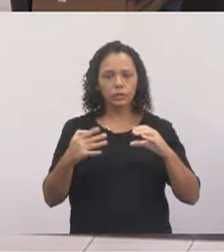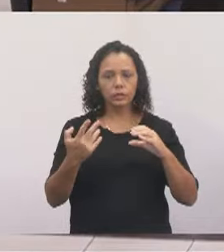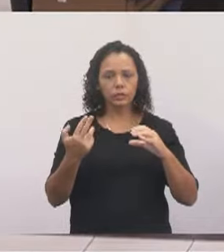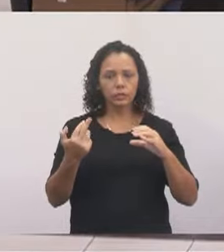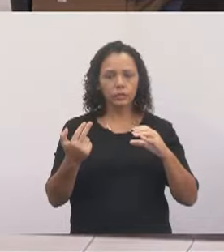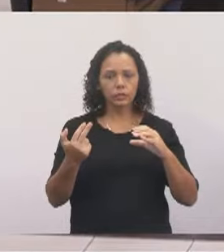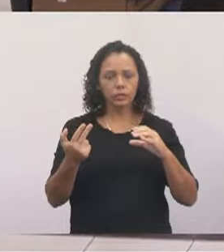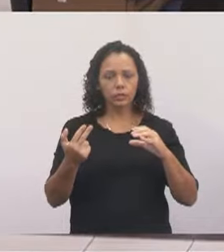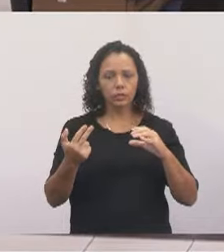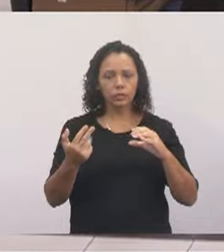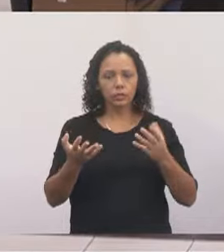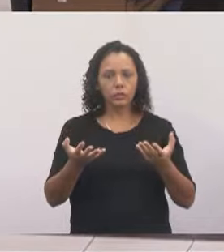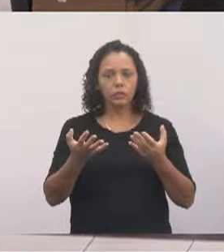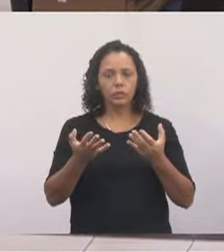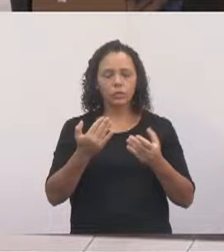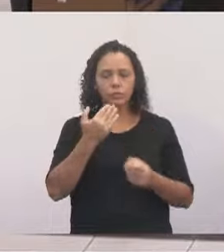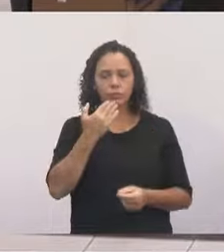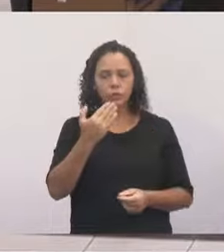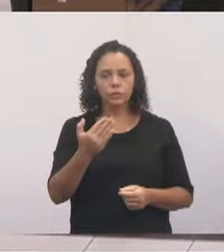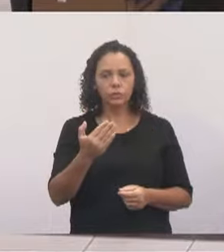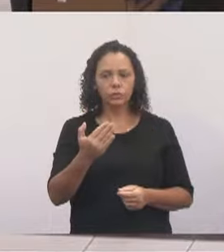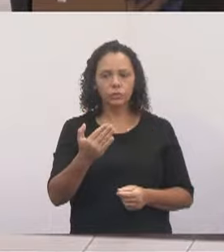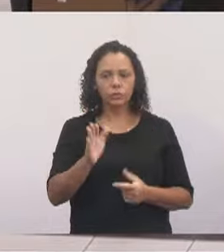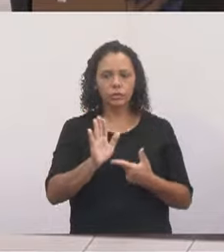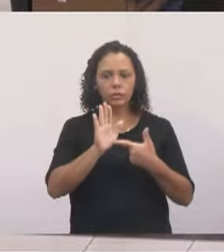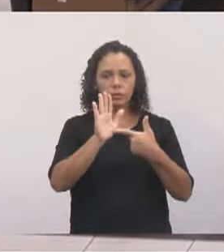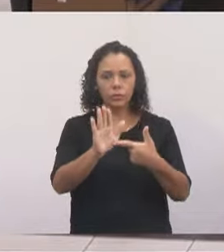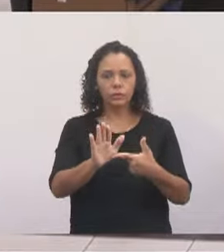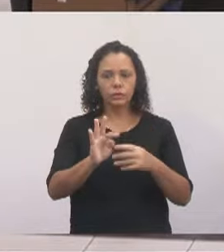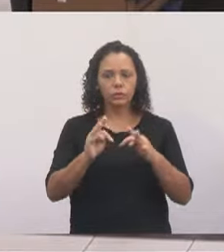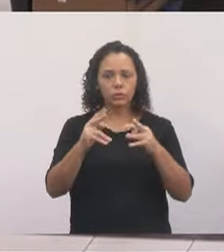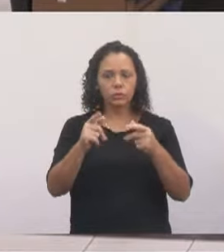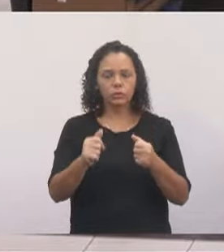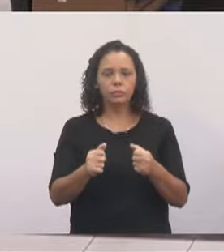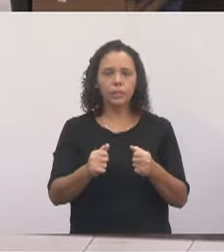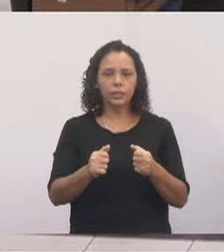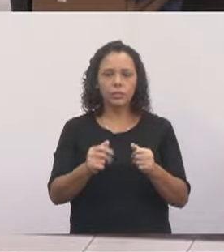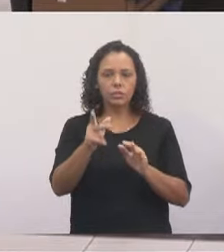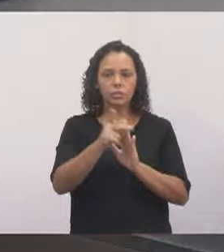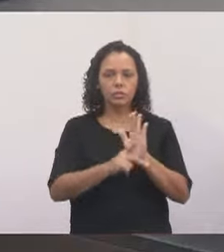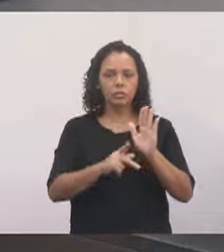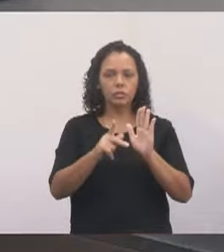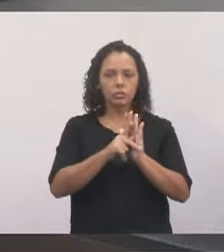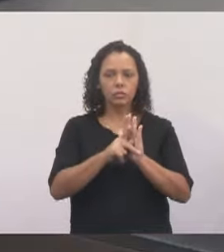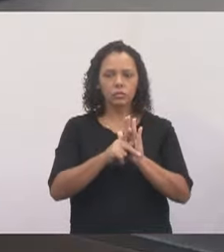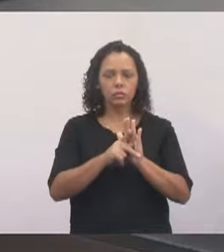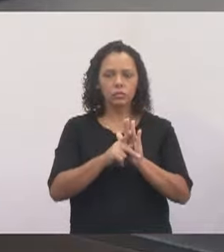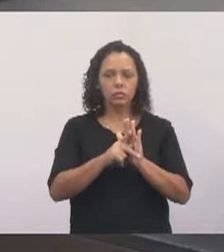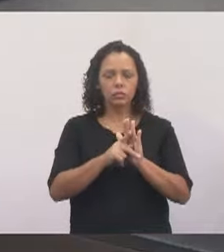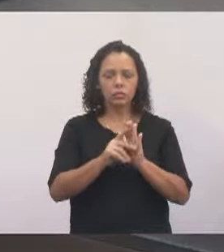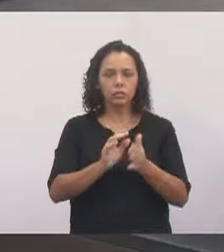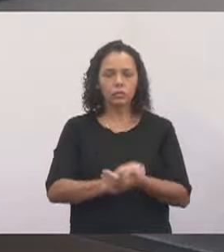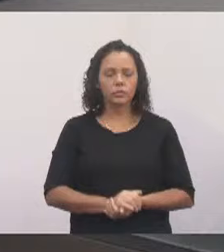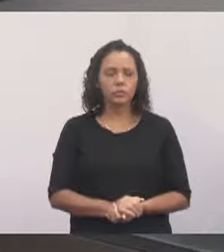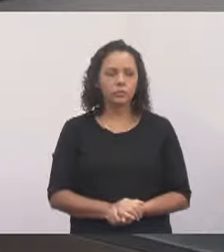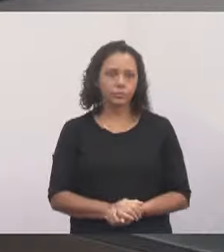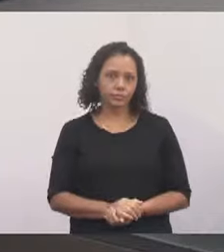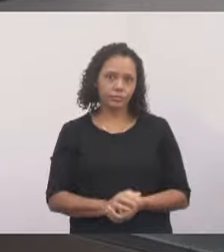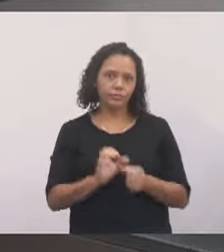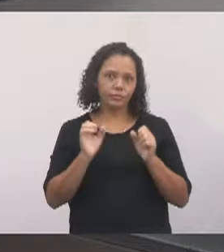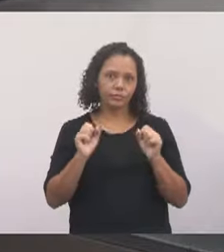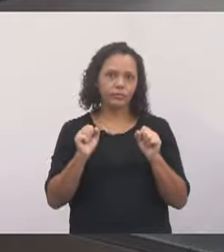pública, gostaria de solicitar a apresentação de todos os projetos, né, de uma só vez. Pode